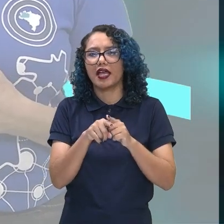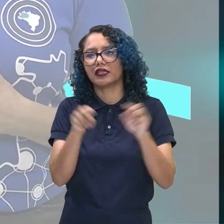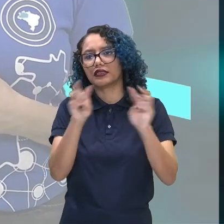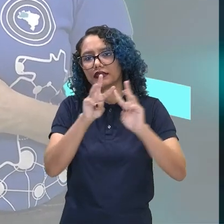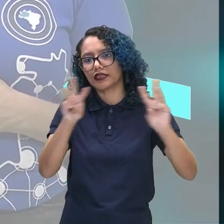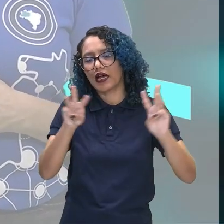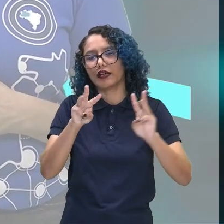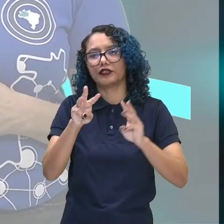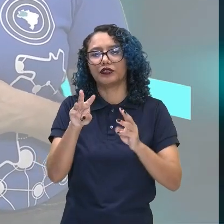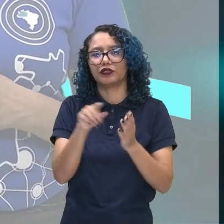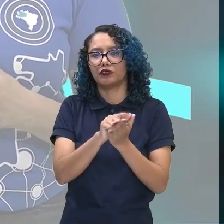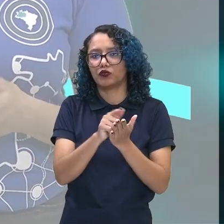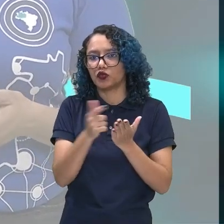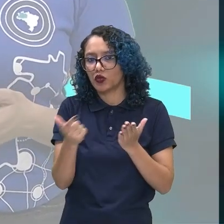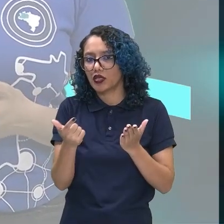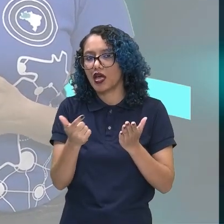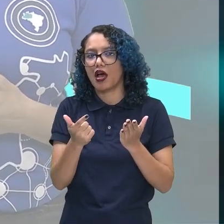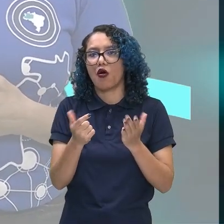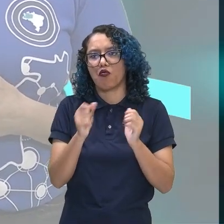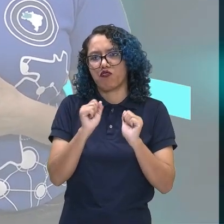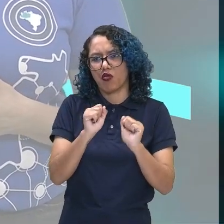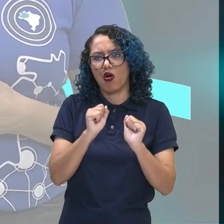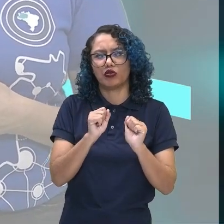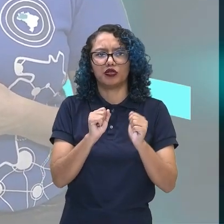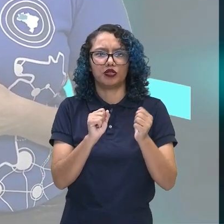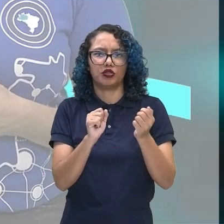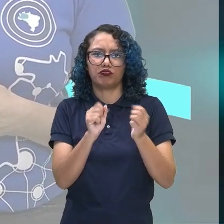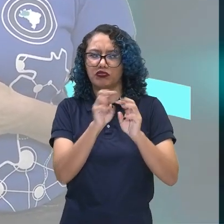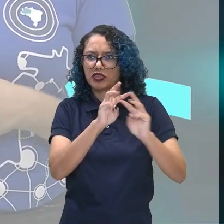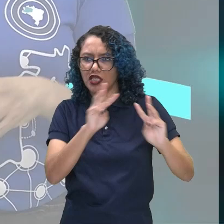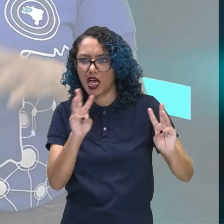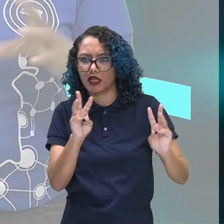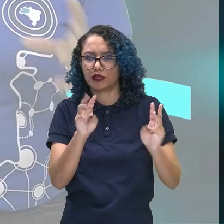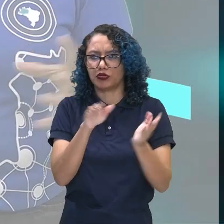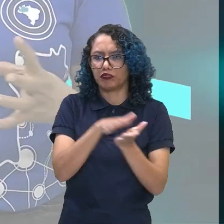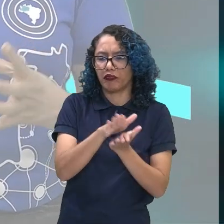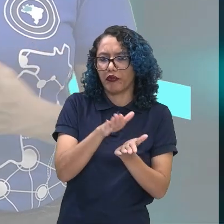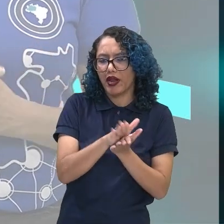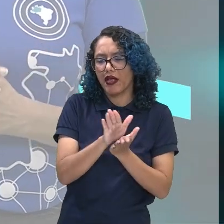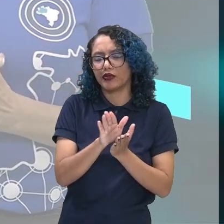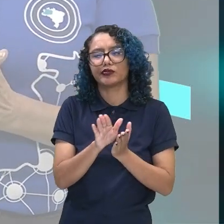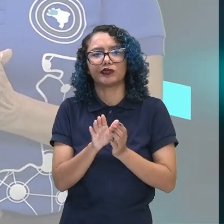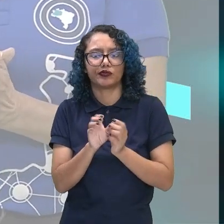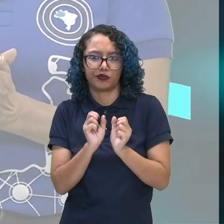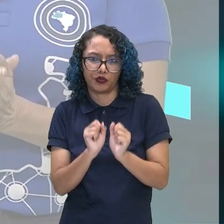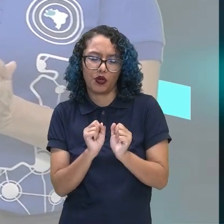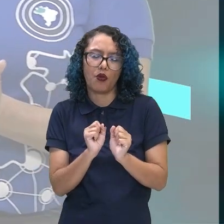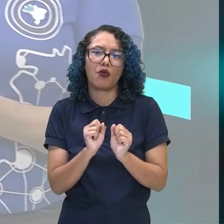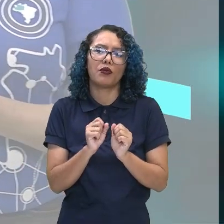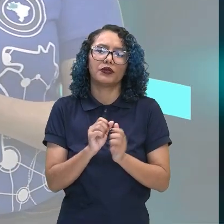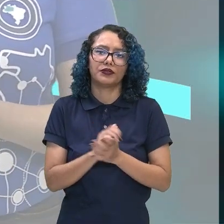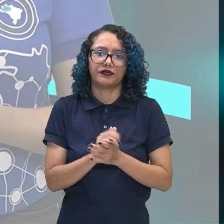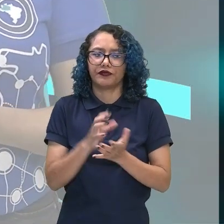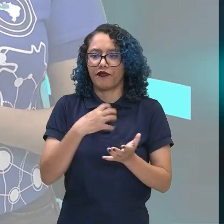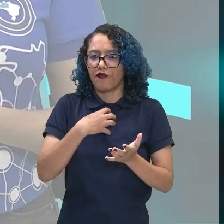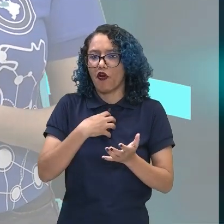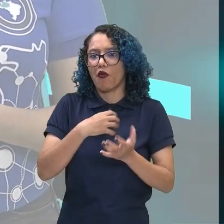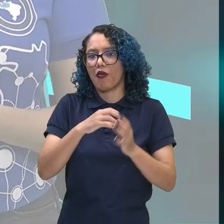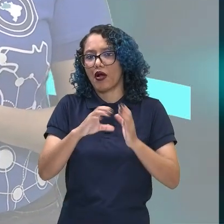em jornal, seja digital, seja impresso, né? Então, ele tem vários